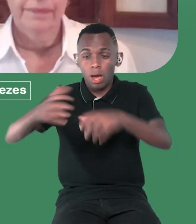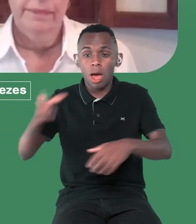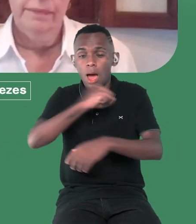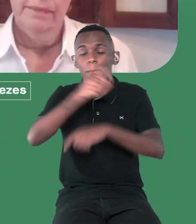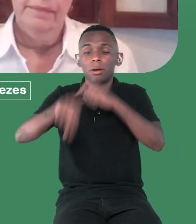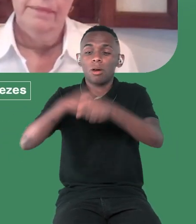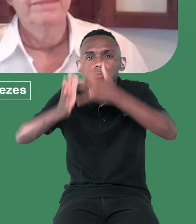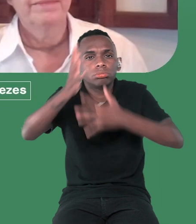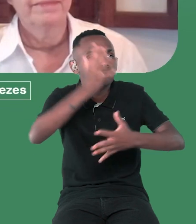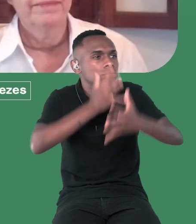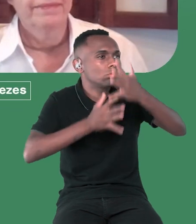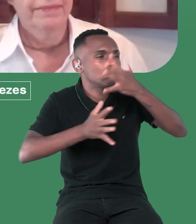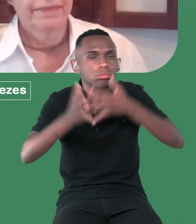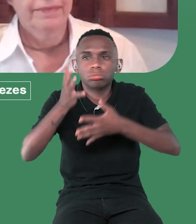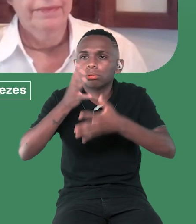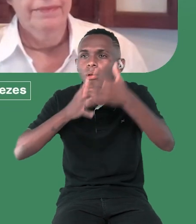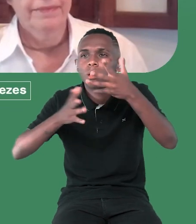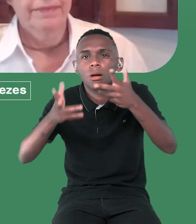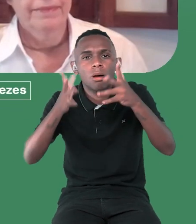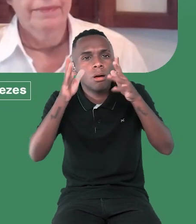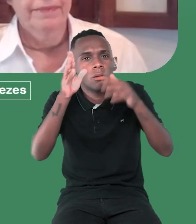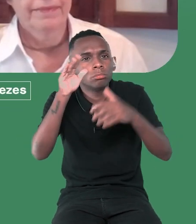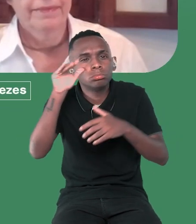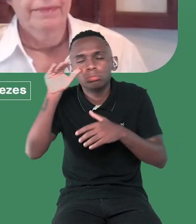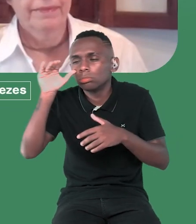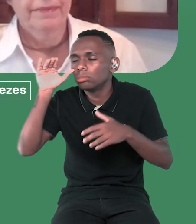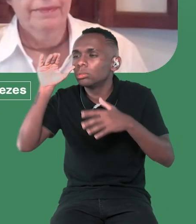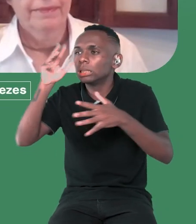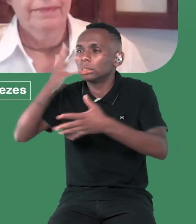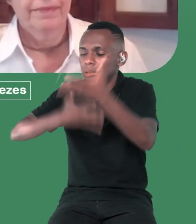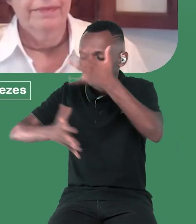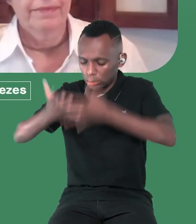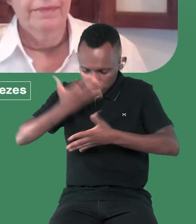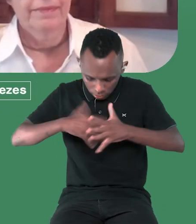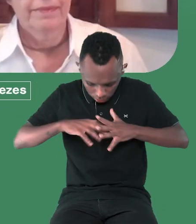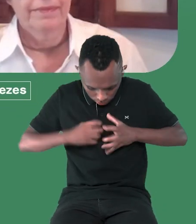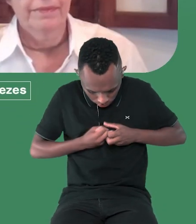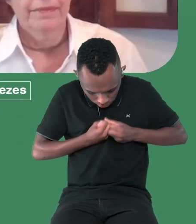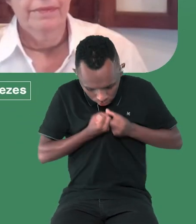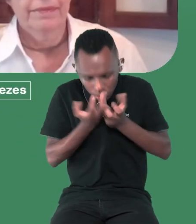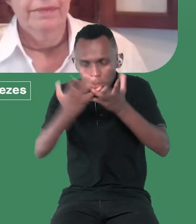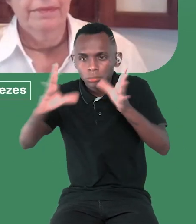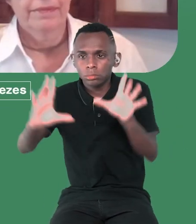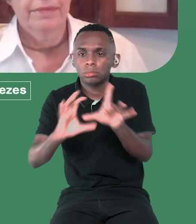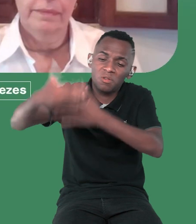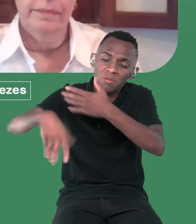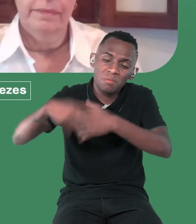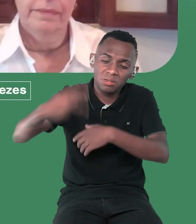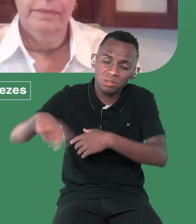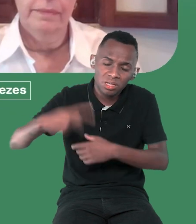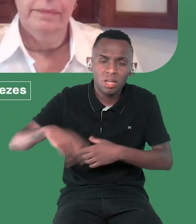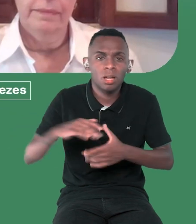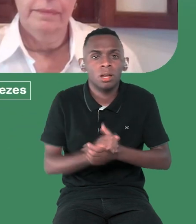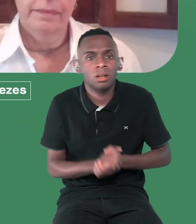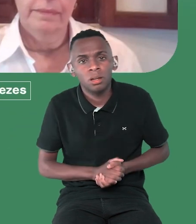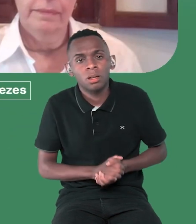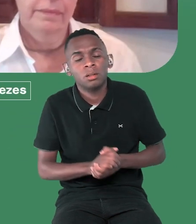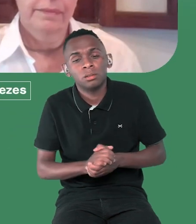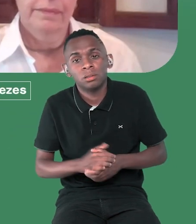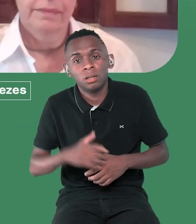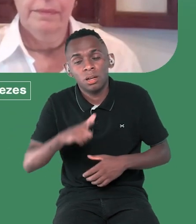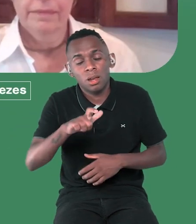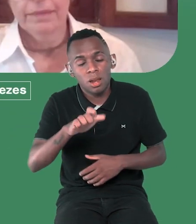um poeta querido, tipoeta, né? Tipógrafo, e um poeta que nós o perdemos recentemente, há